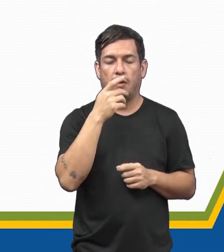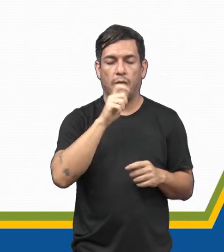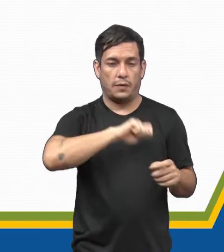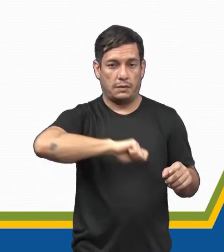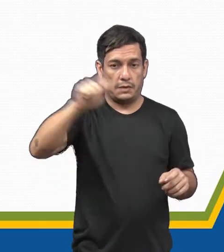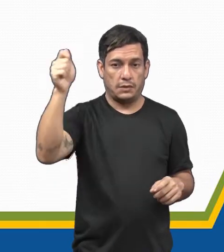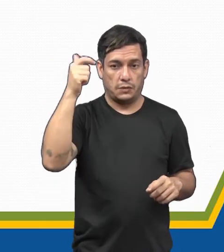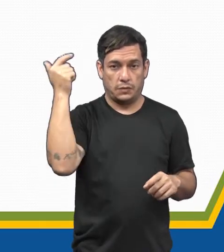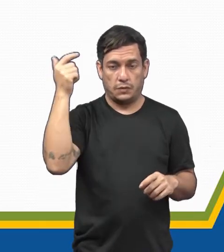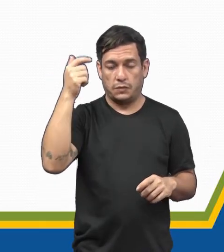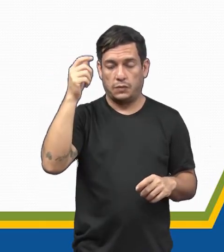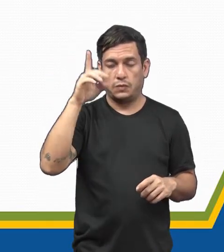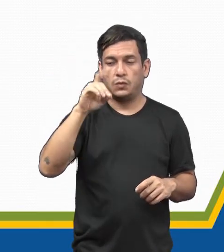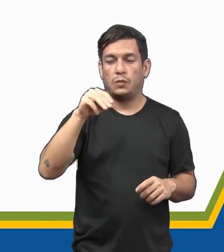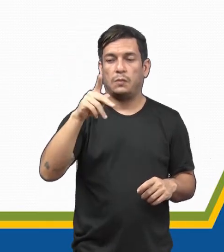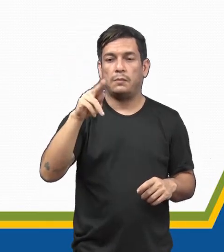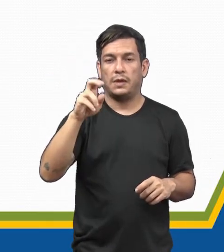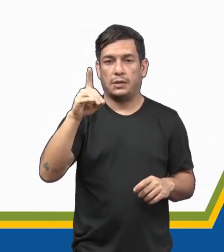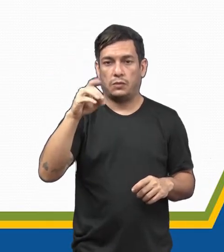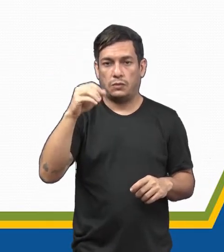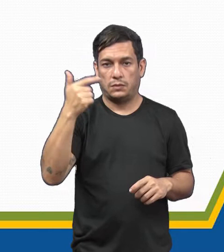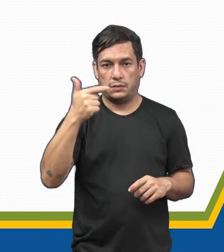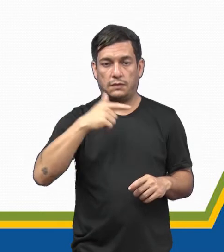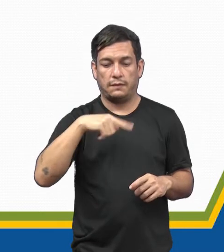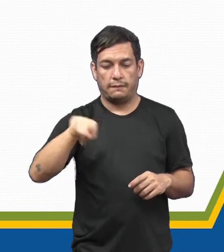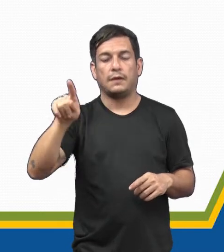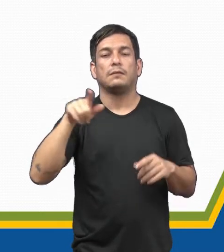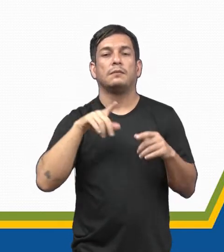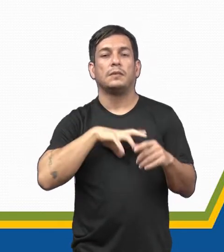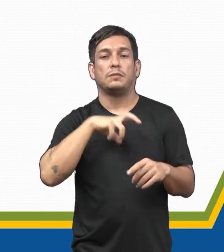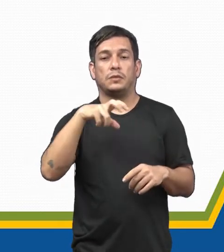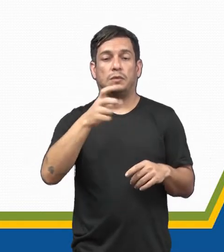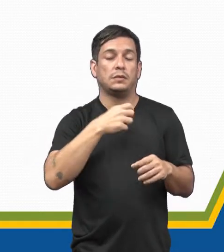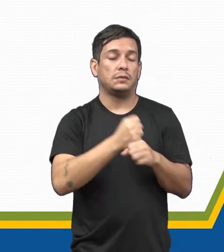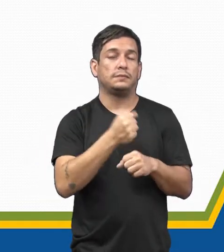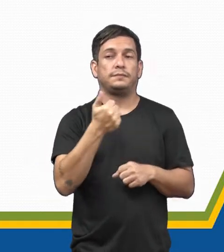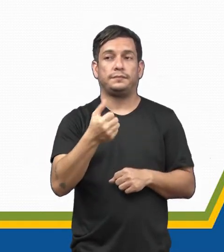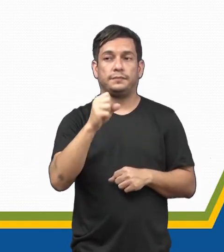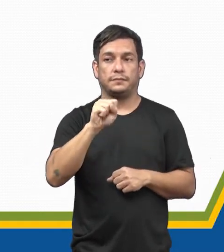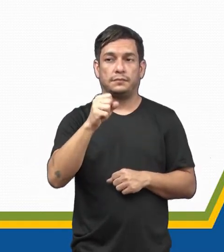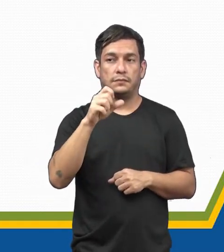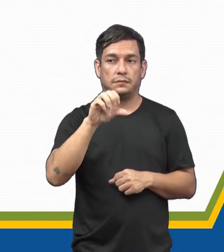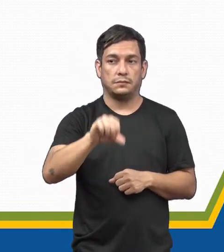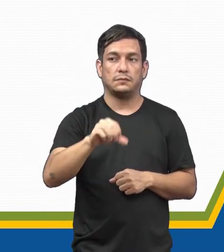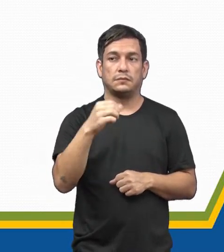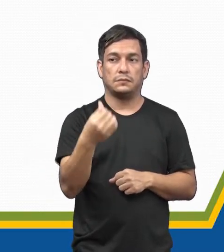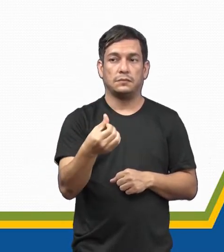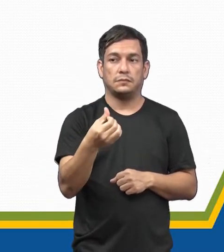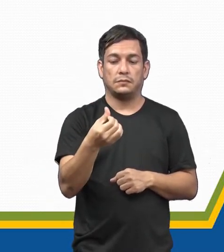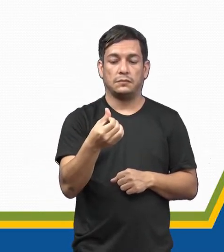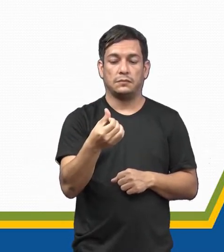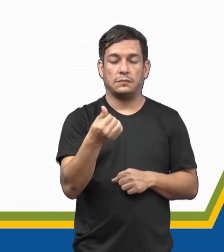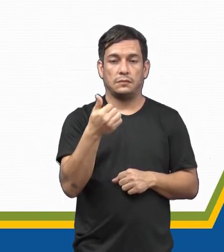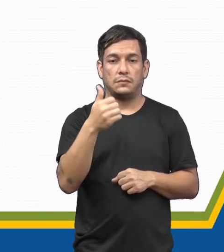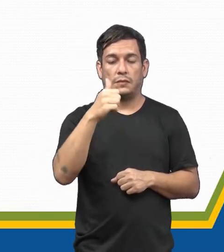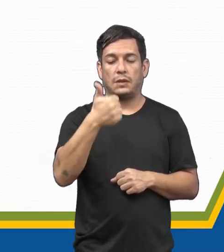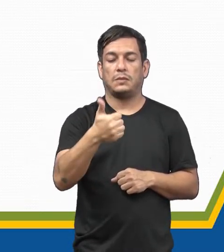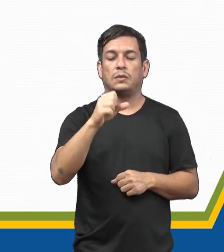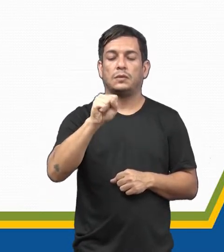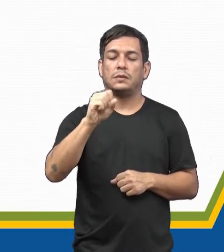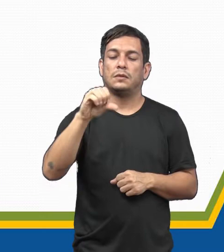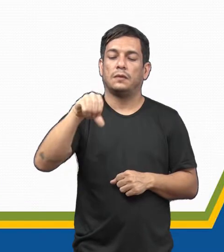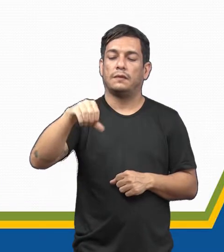ele vai para Portugal. E aí em 1891 nós temos uma